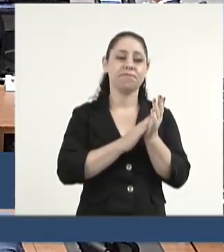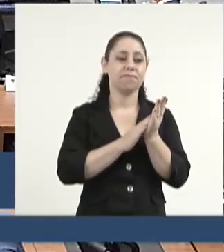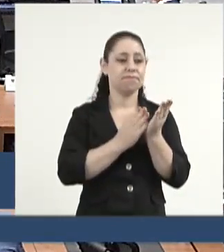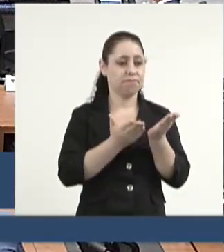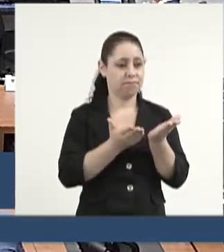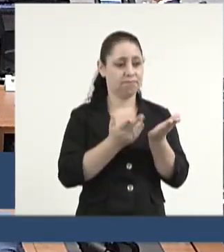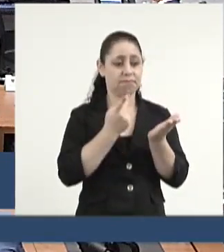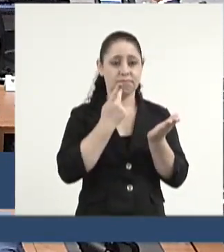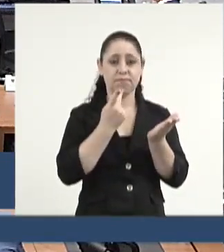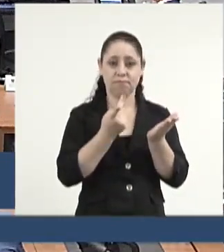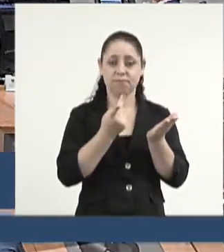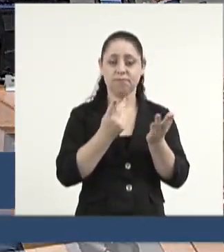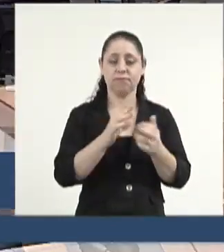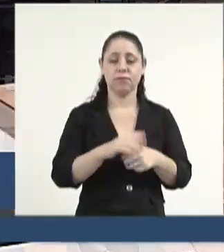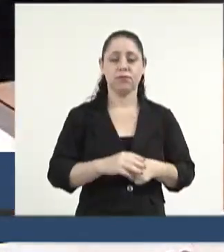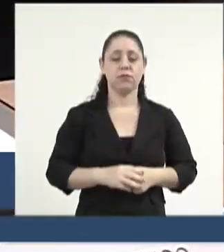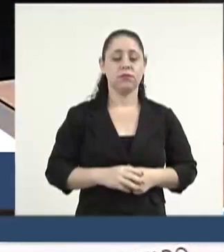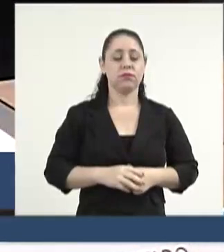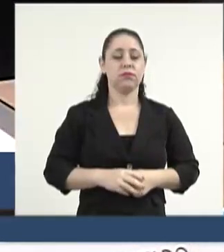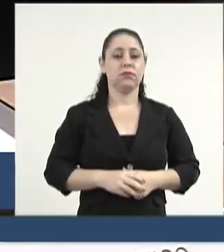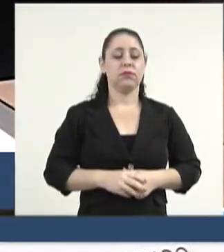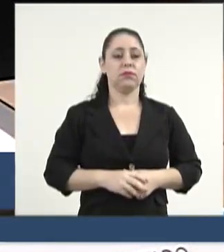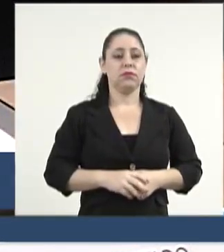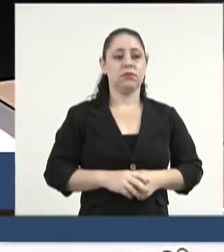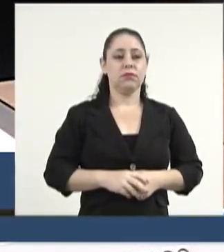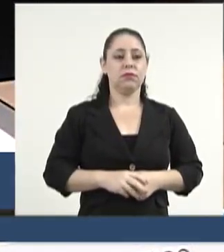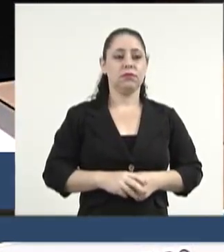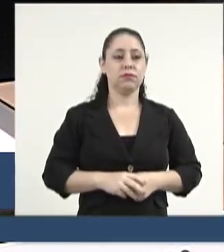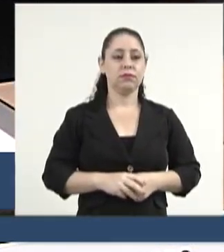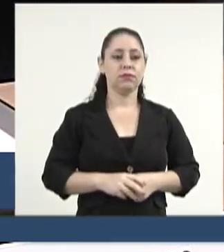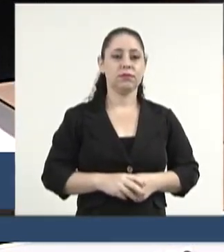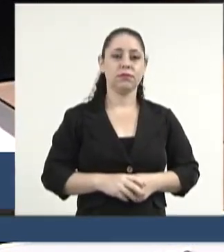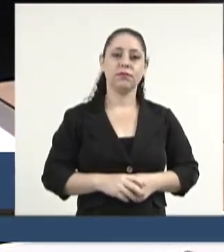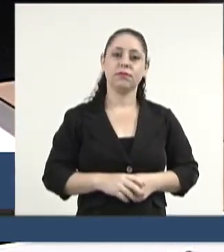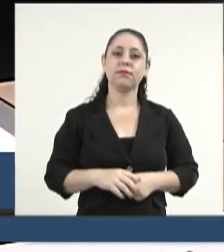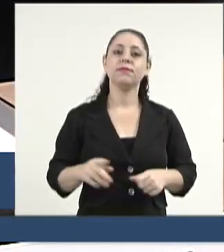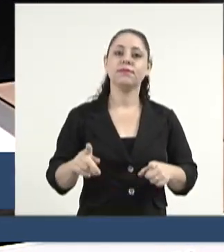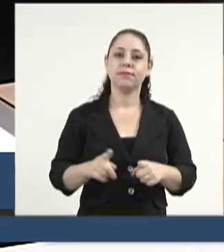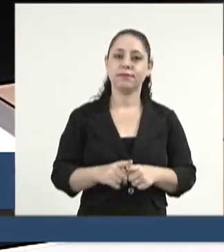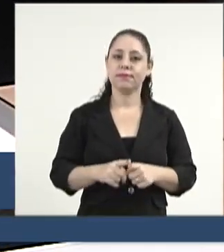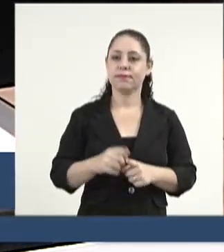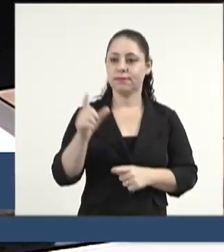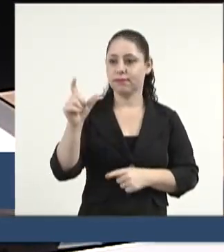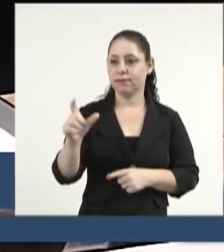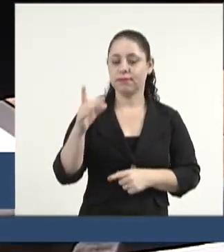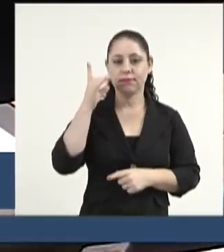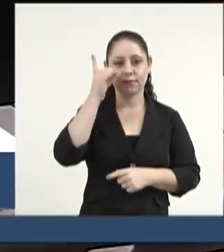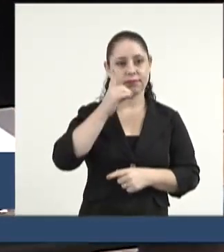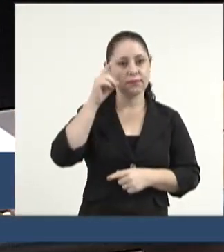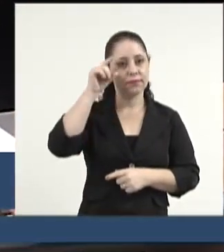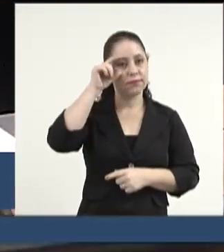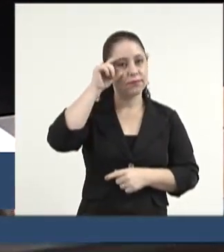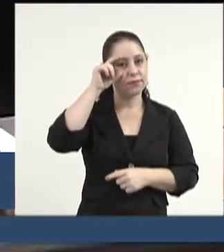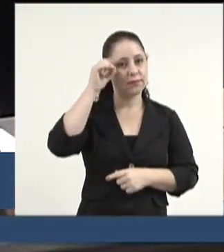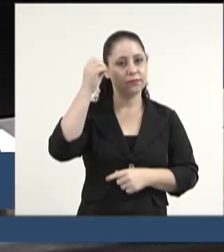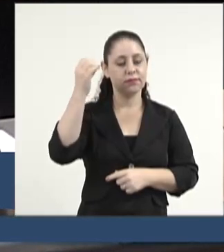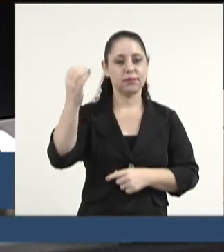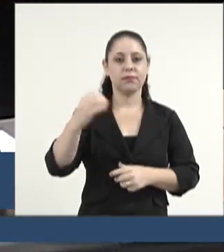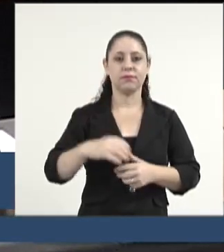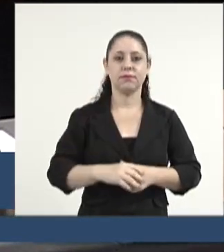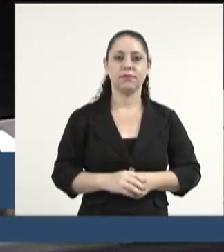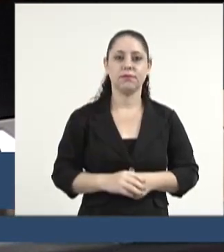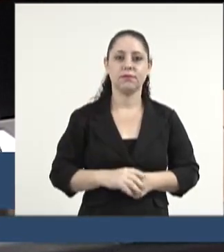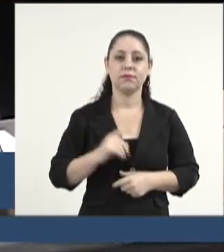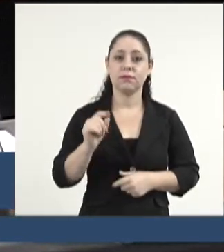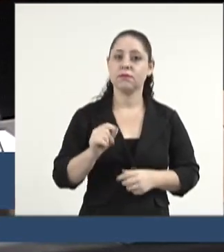o pronunciamento de Vossa Excelência e a parte também do deputado Pedro Cianeto, que